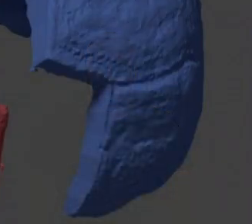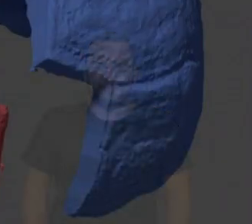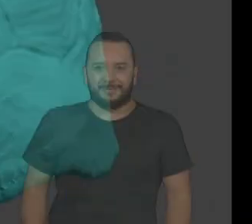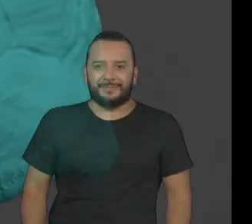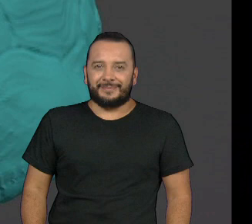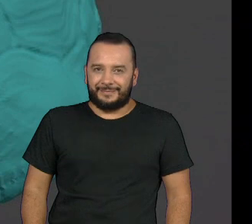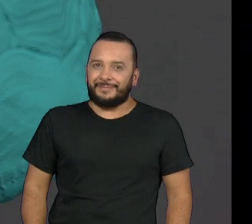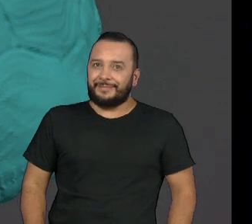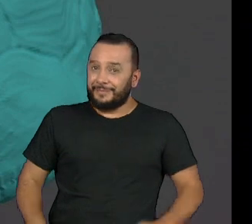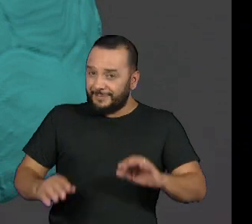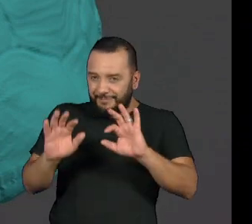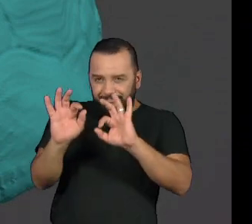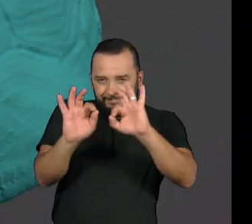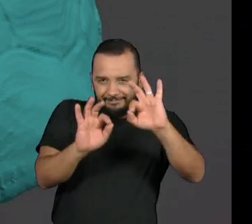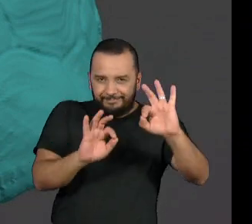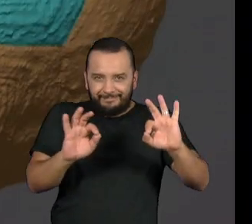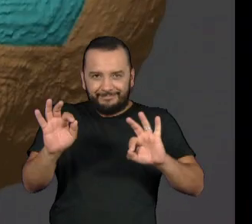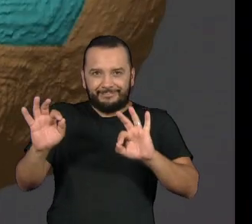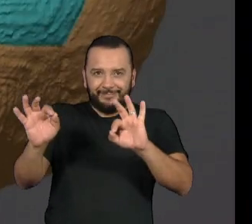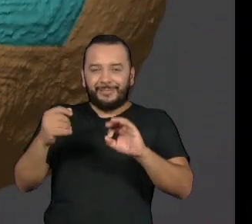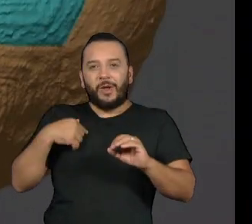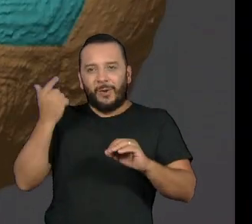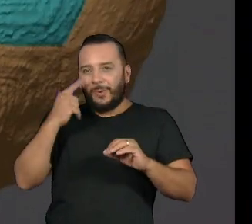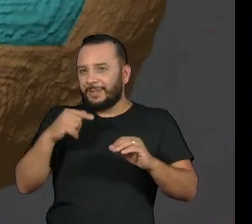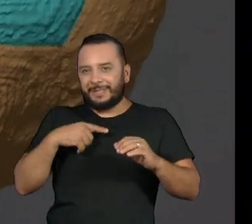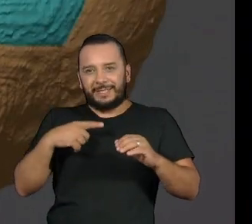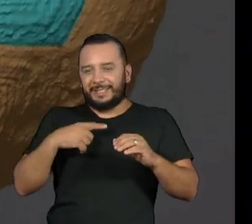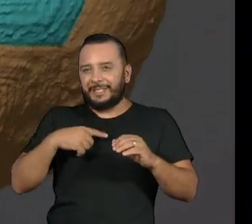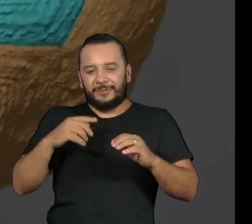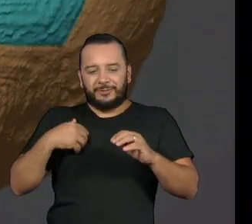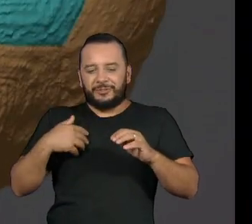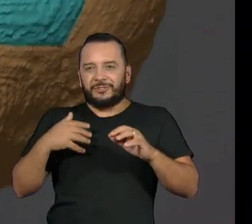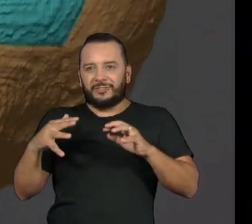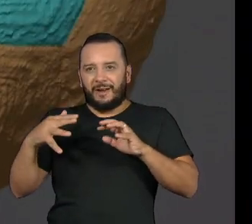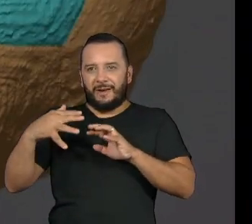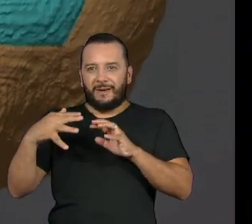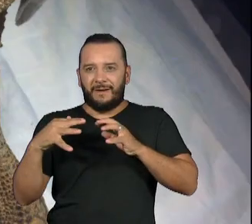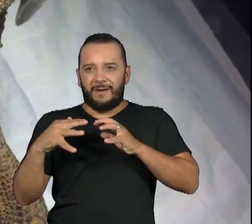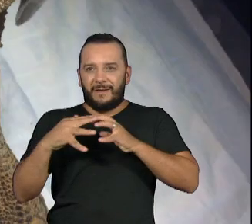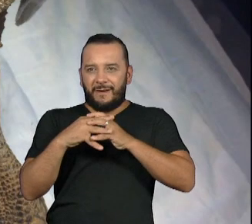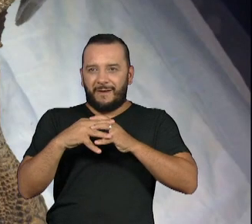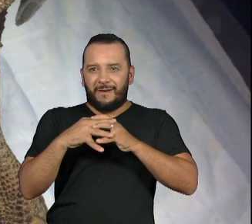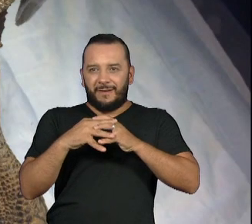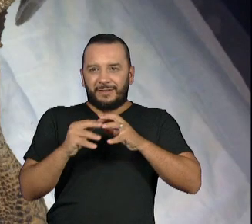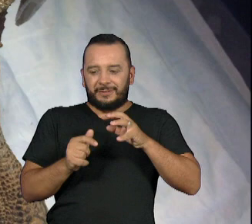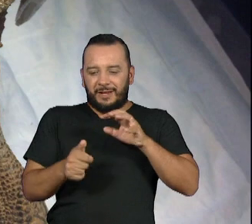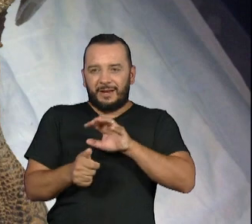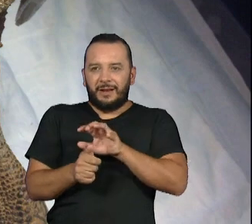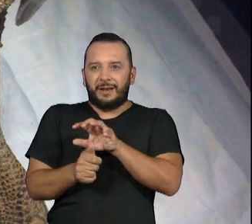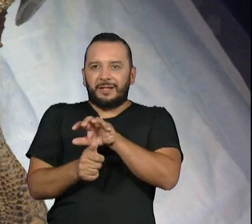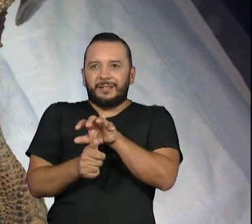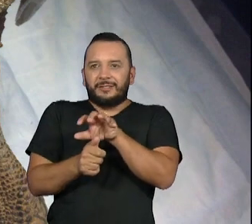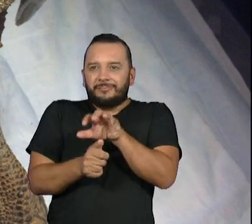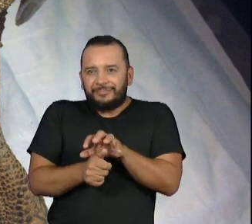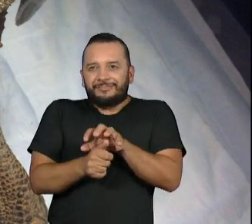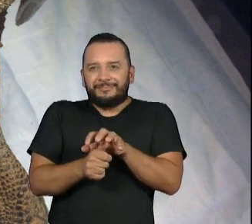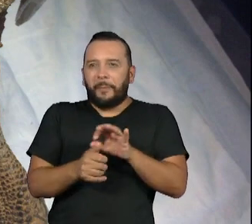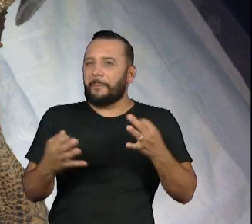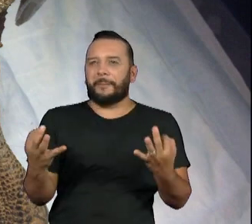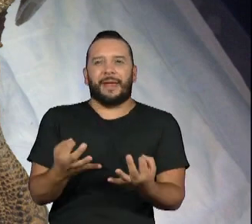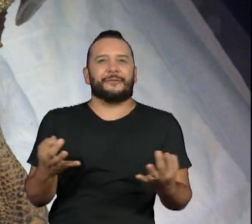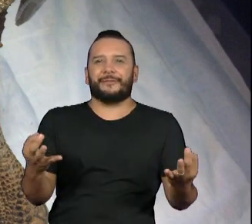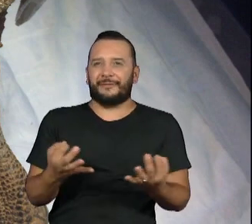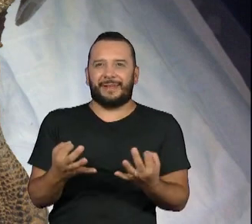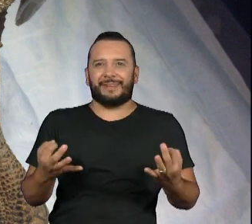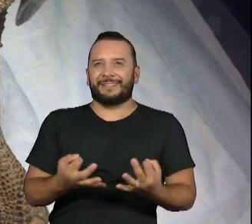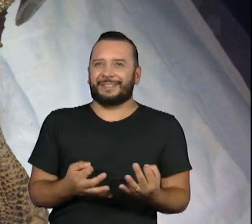Depois de alguns ajustes, as peças se encaixaram perfeitamente na Fred. O resultado de tanta dedicação